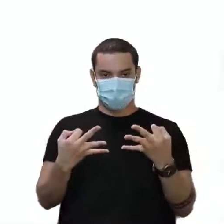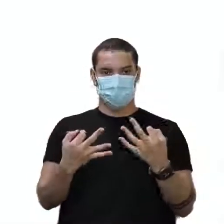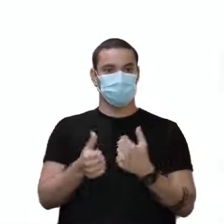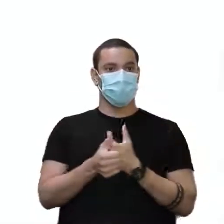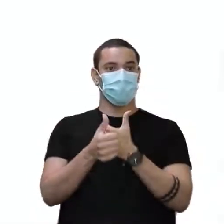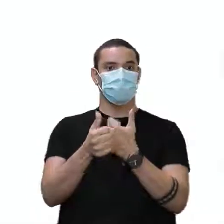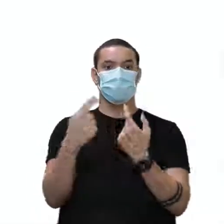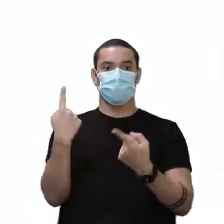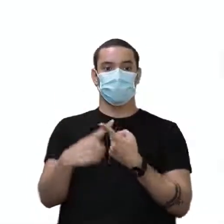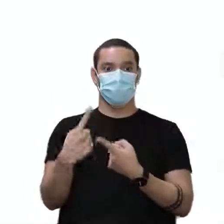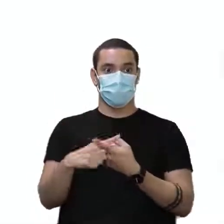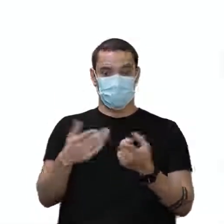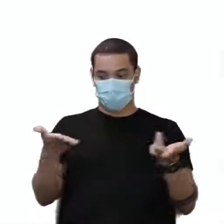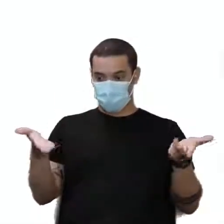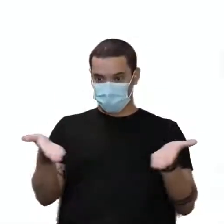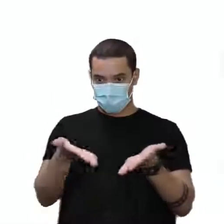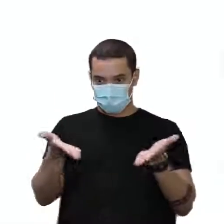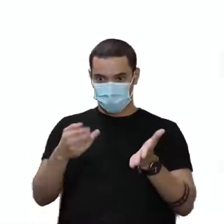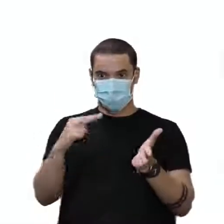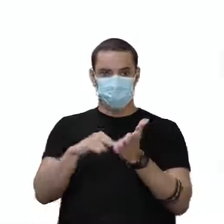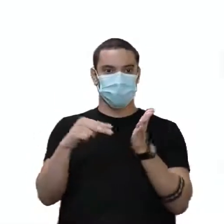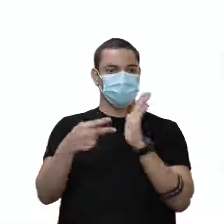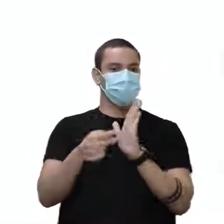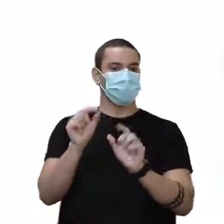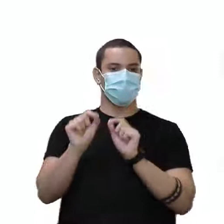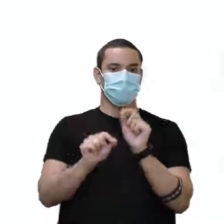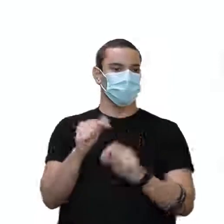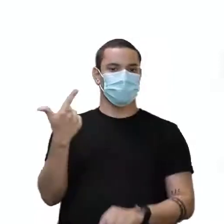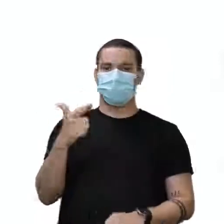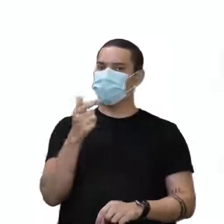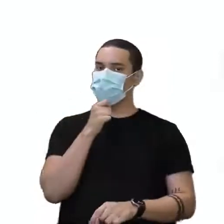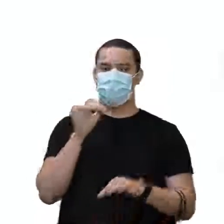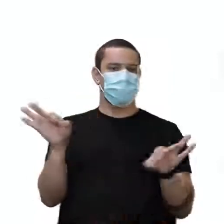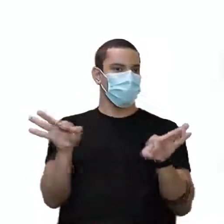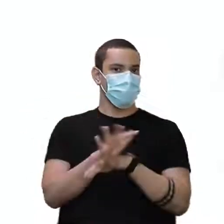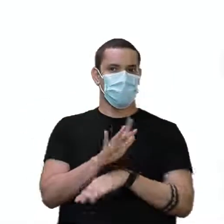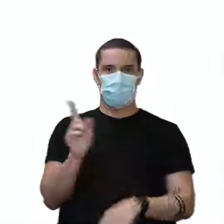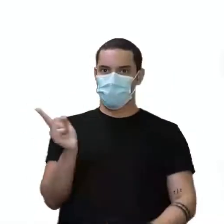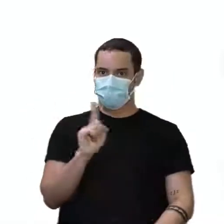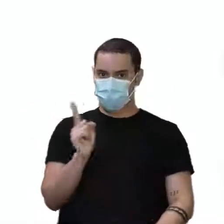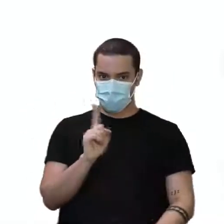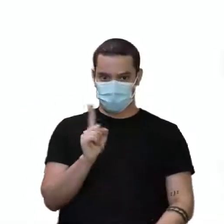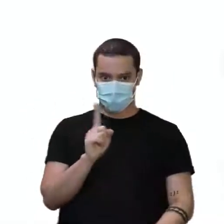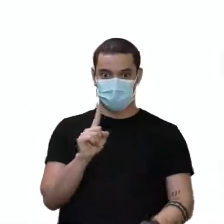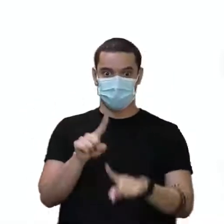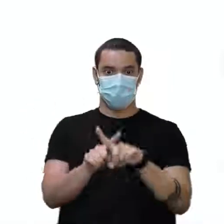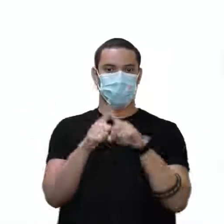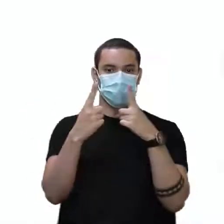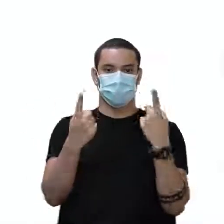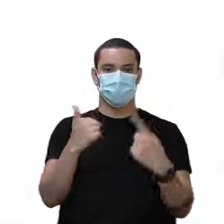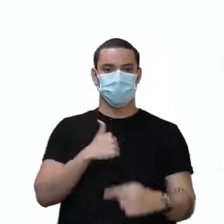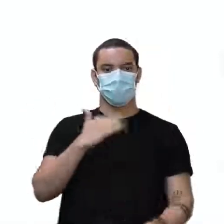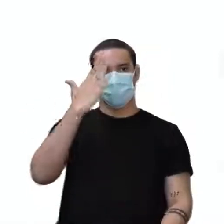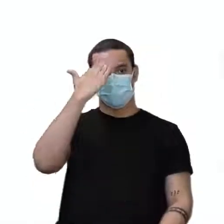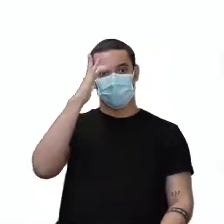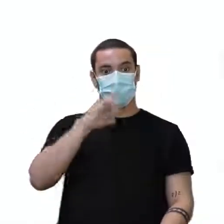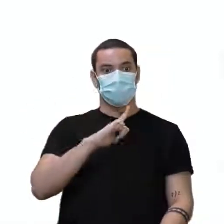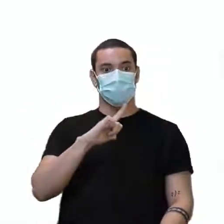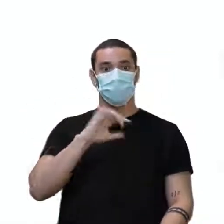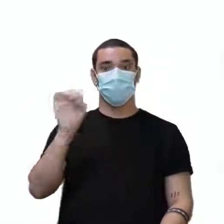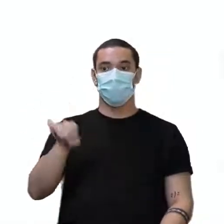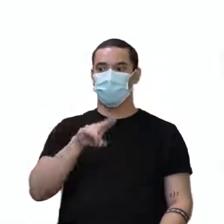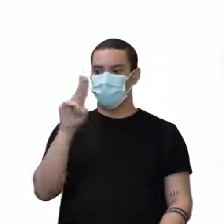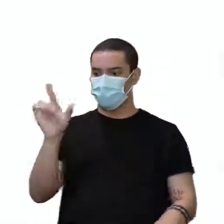things today. Porque o meu hoje, ele não acabou, tá? Só que eu ainda tenho essa questão. Ou eu tô